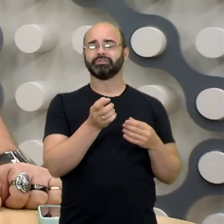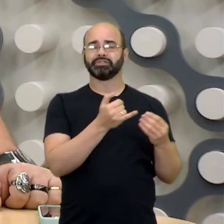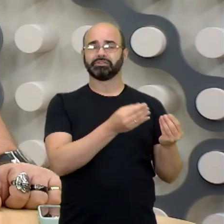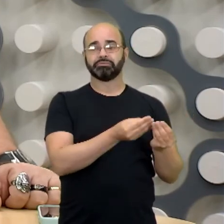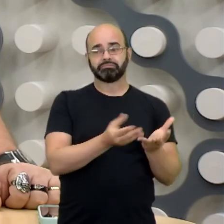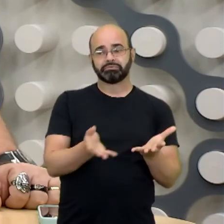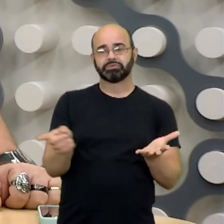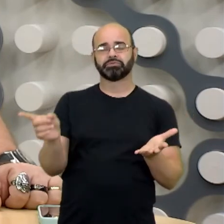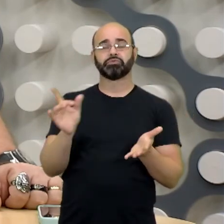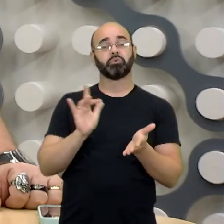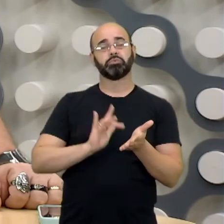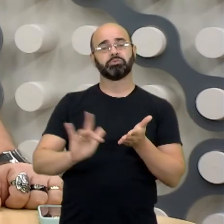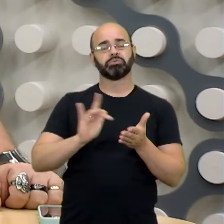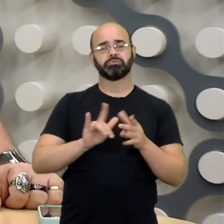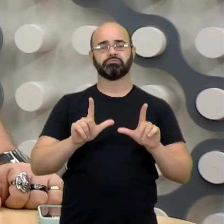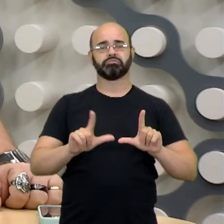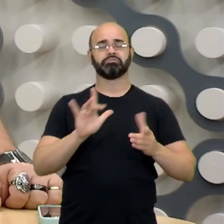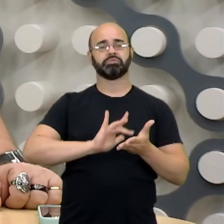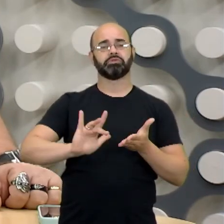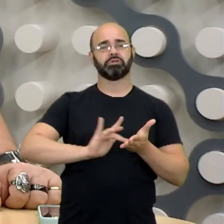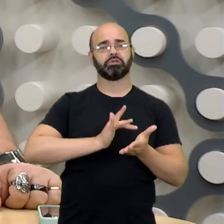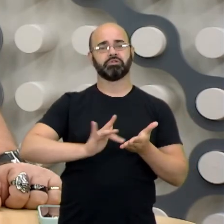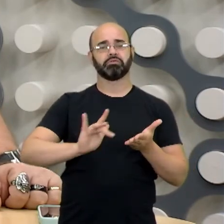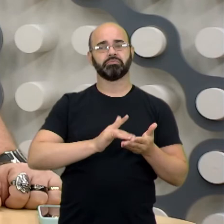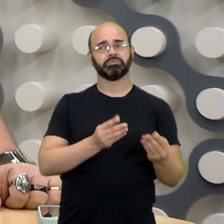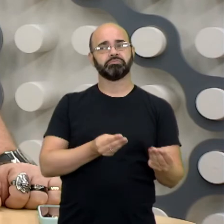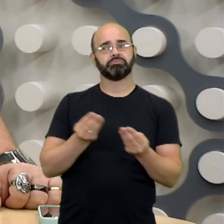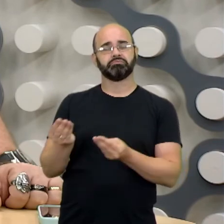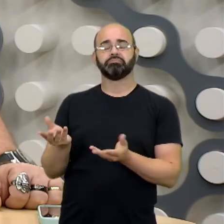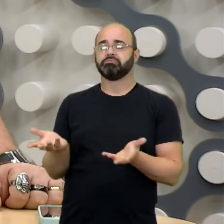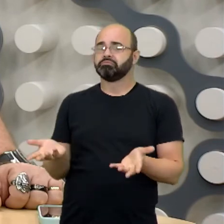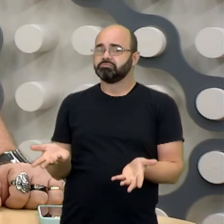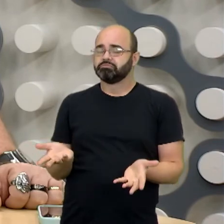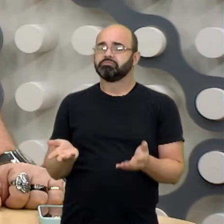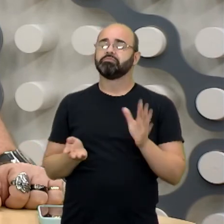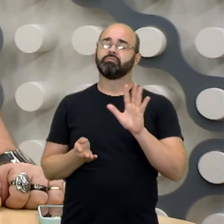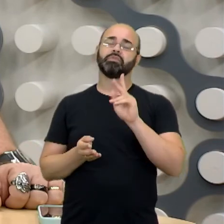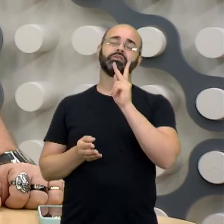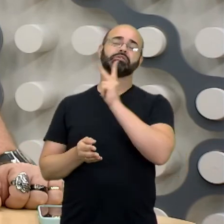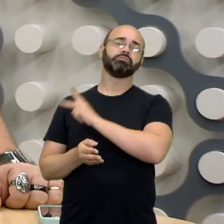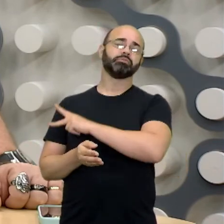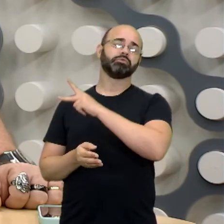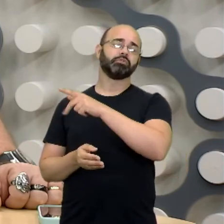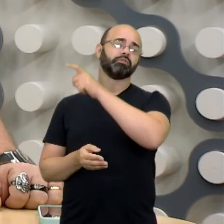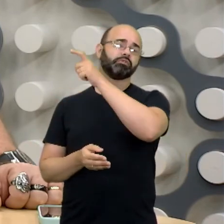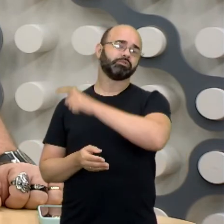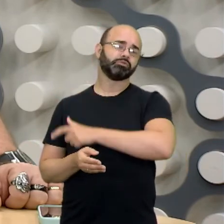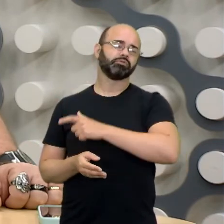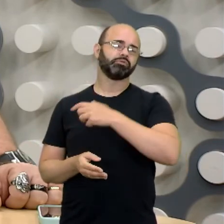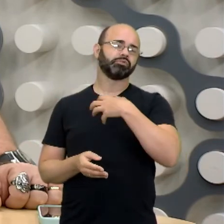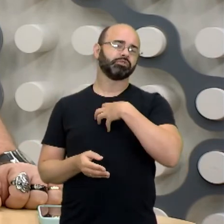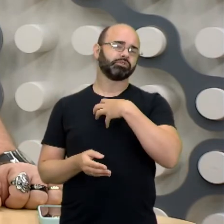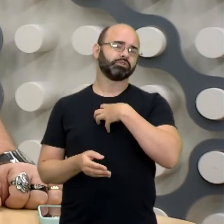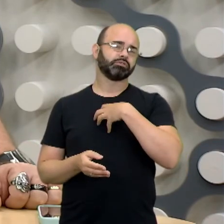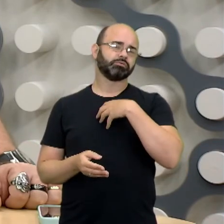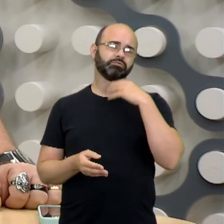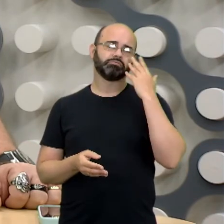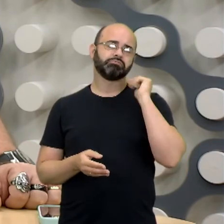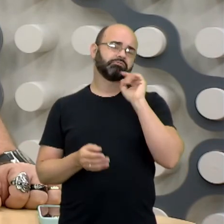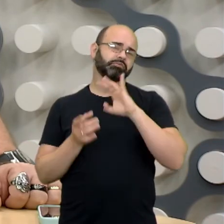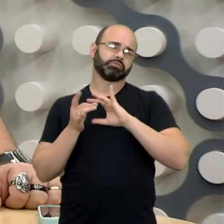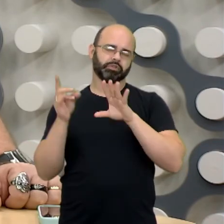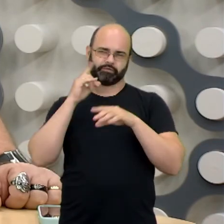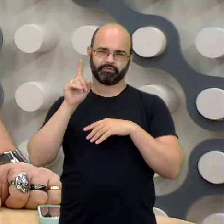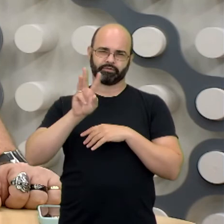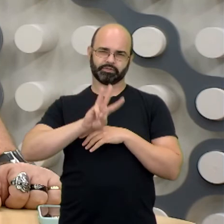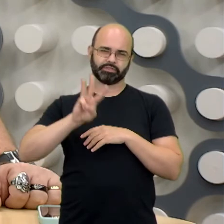ou tablets, né? Mas uma maneira, né, de facilitar aí o trabalho do professor, né, e fazendo esse trabalho aí que vocês viram, né? O